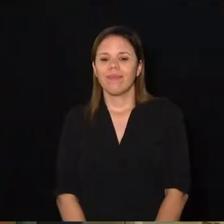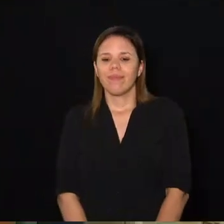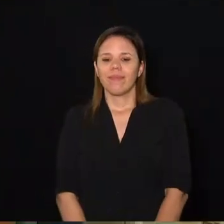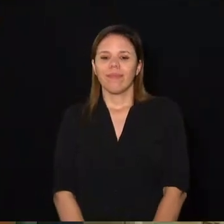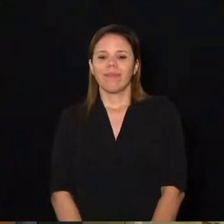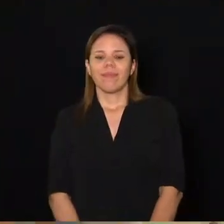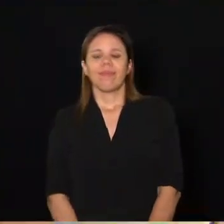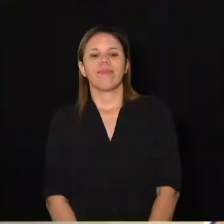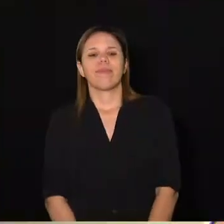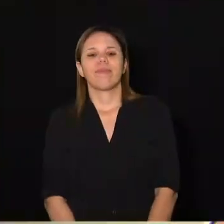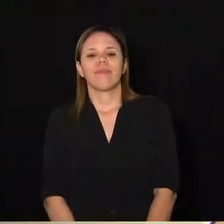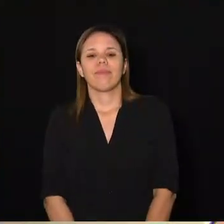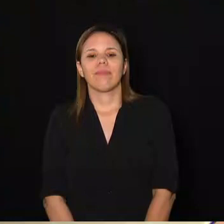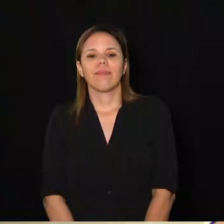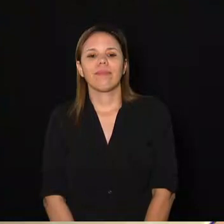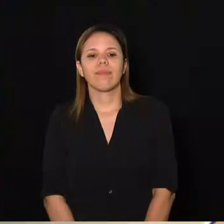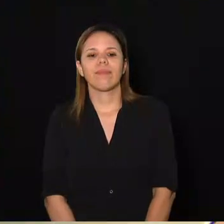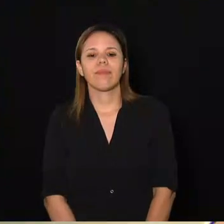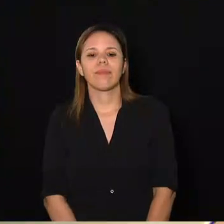muito obrigado